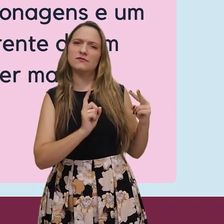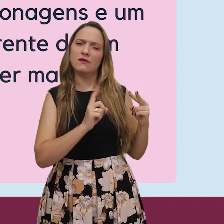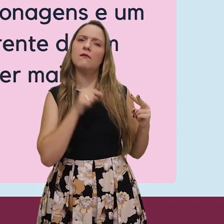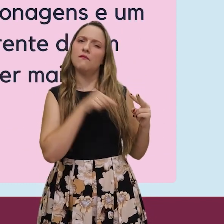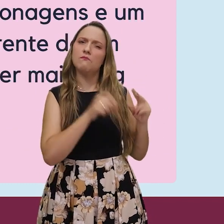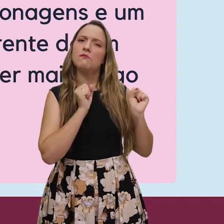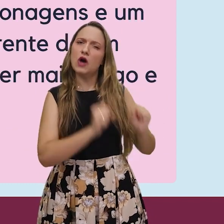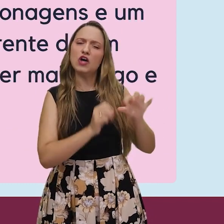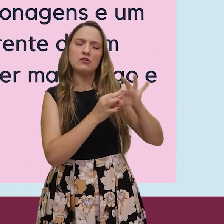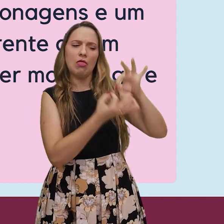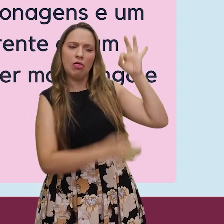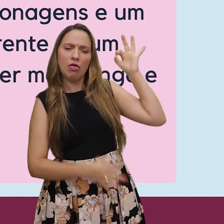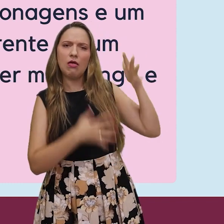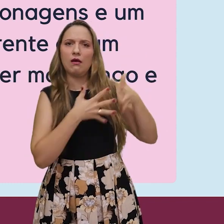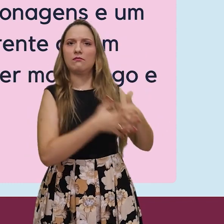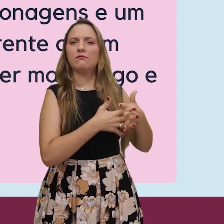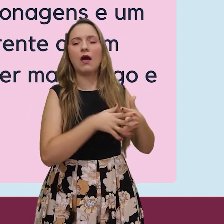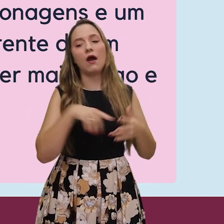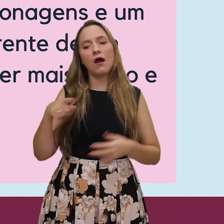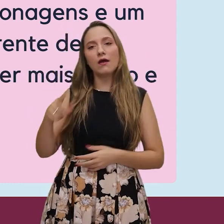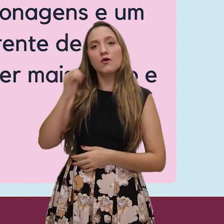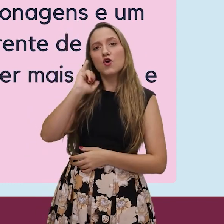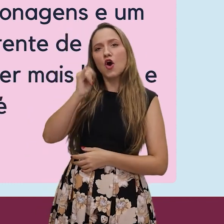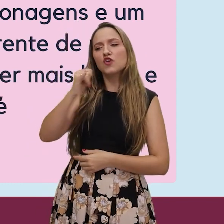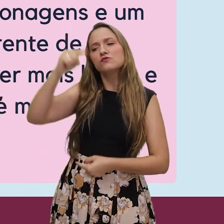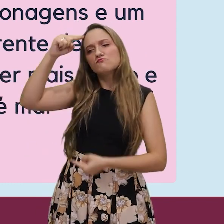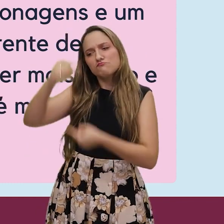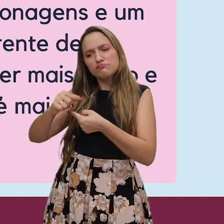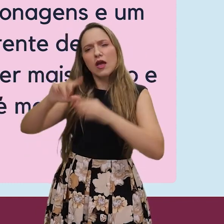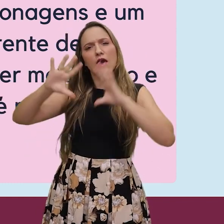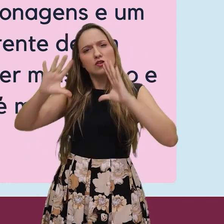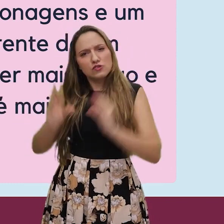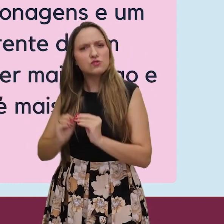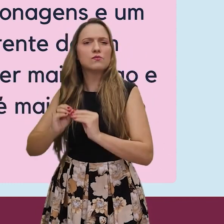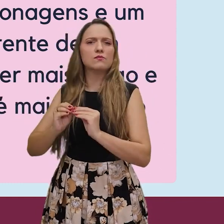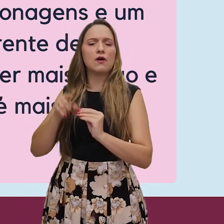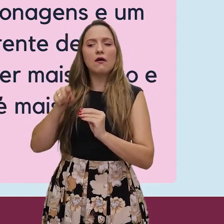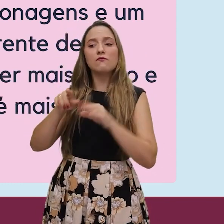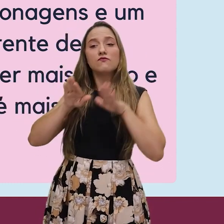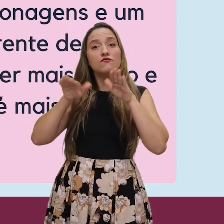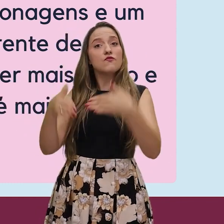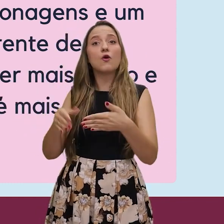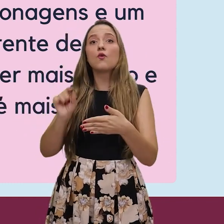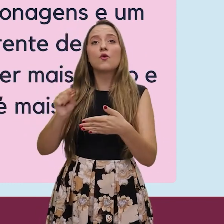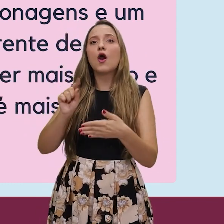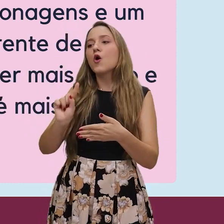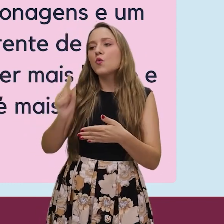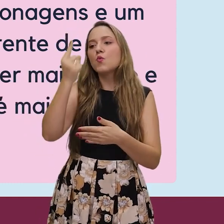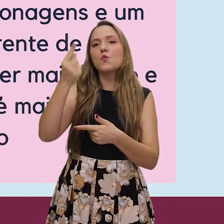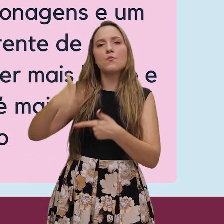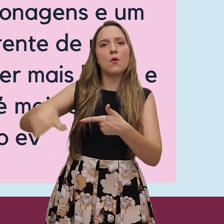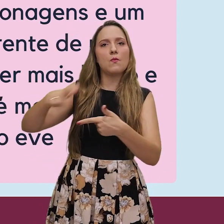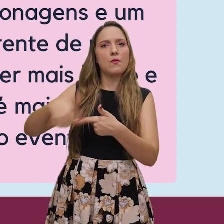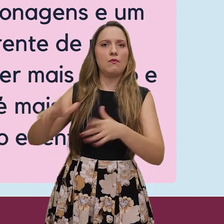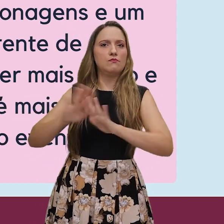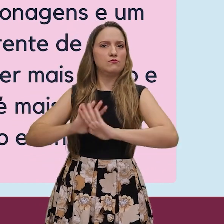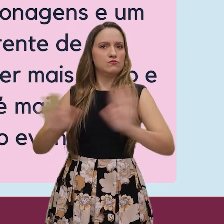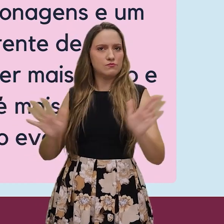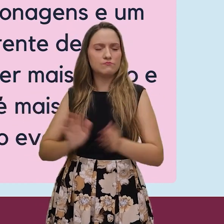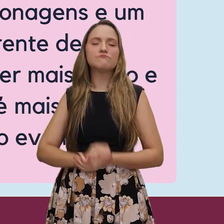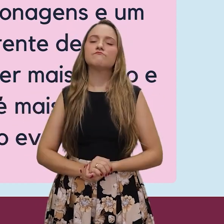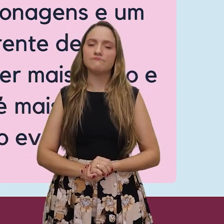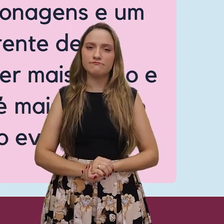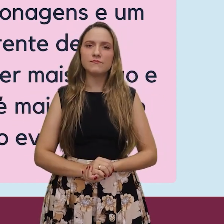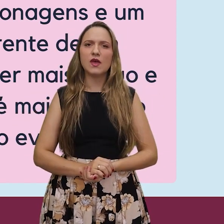mais longo e complexo. Um conto é mais conciso e focado em um único evento ou